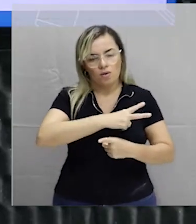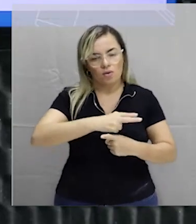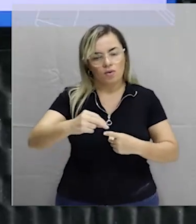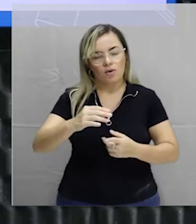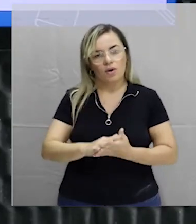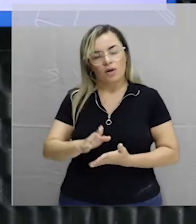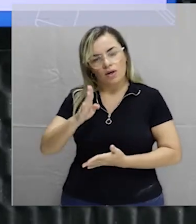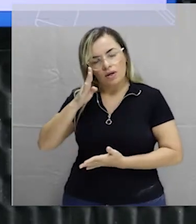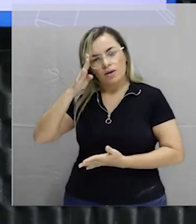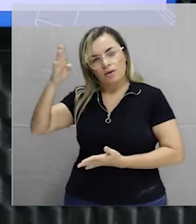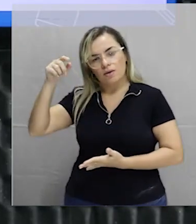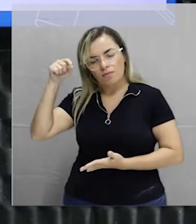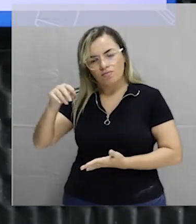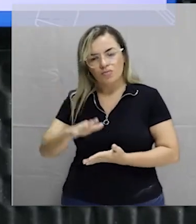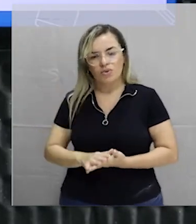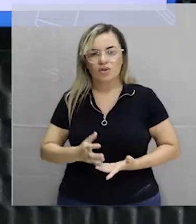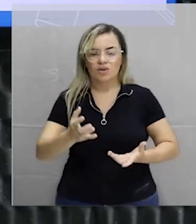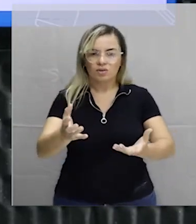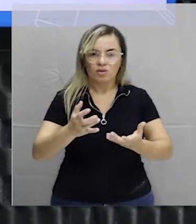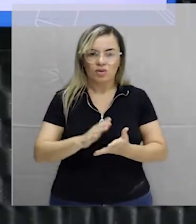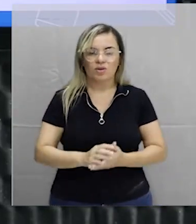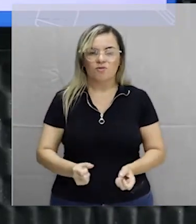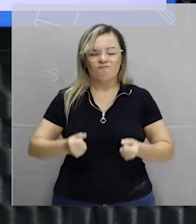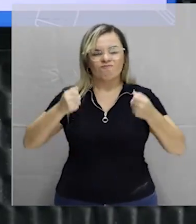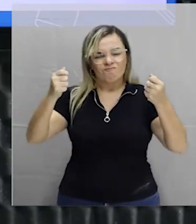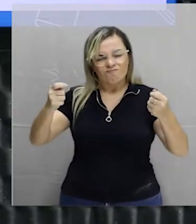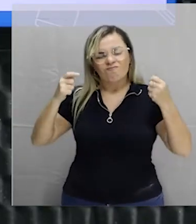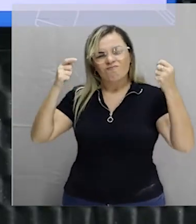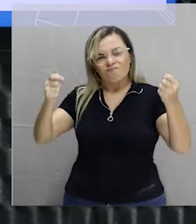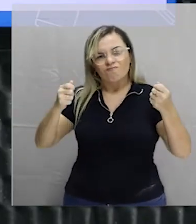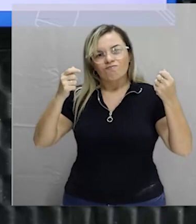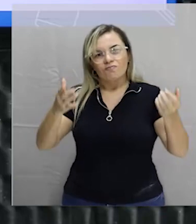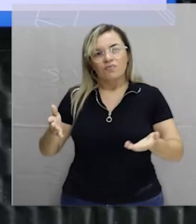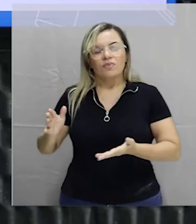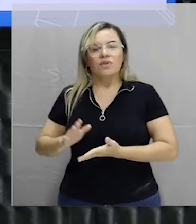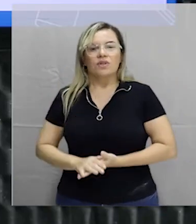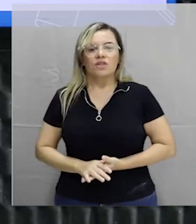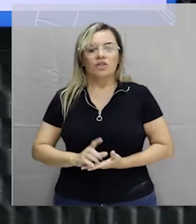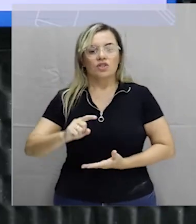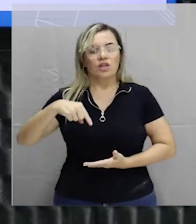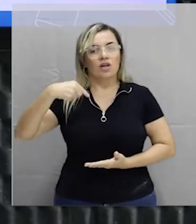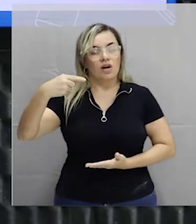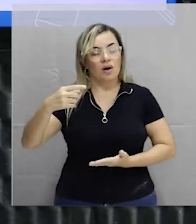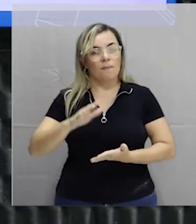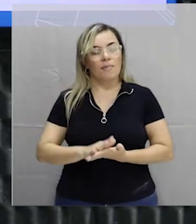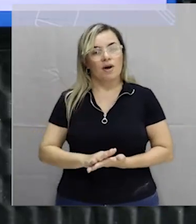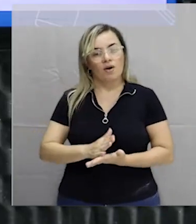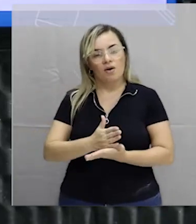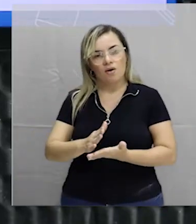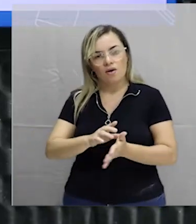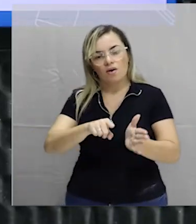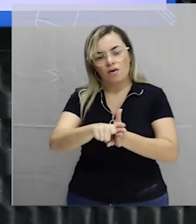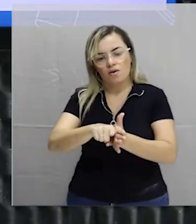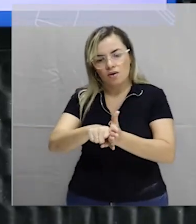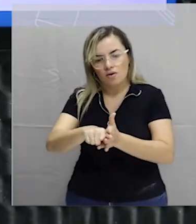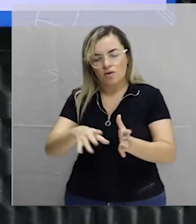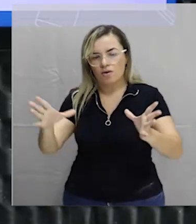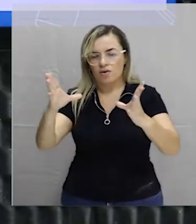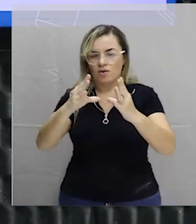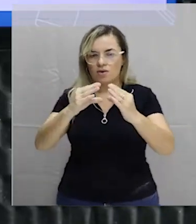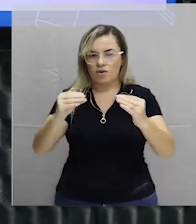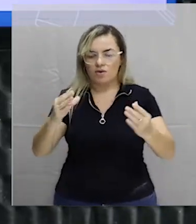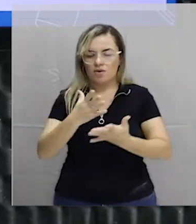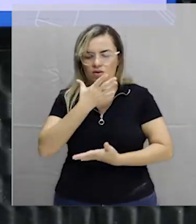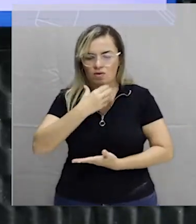reivindicação, era a principal agenda desses colonos. Mas para outros historiadores, a extinção dessa companhia foi uma forma